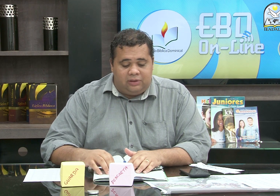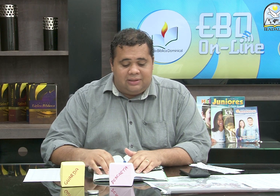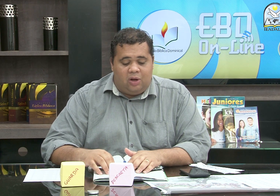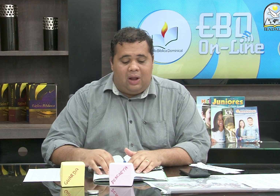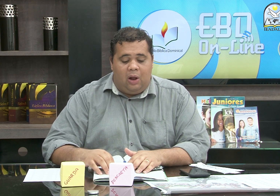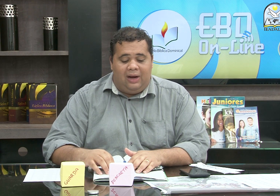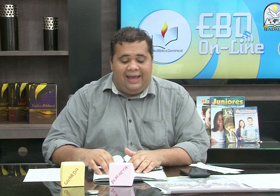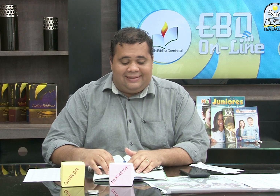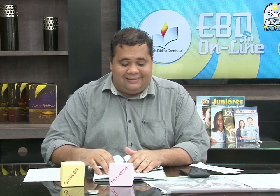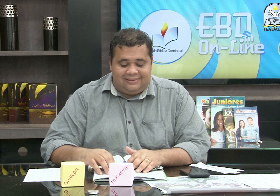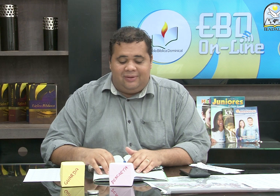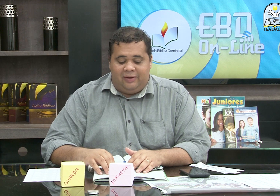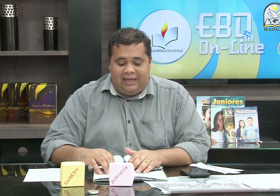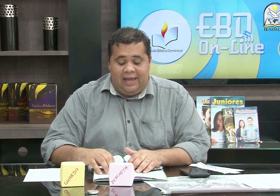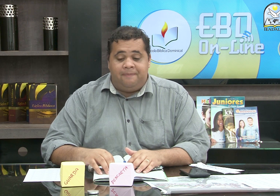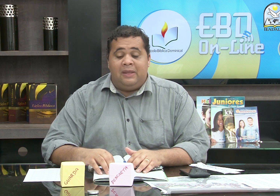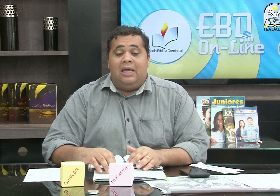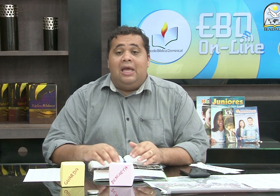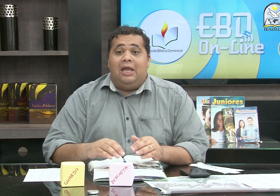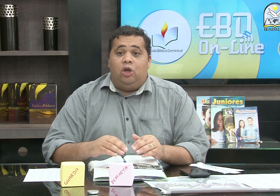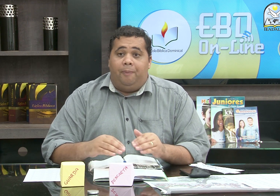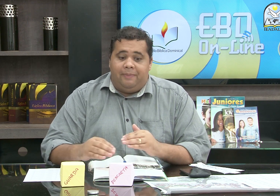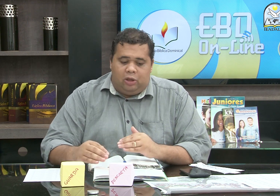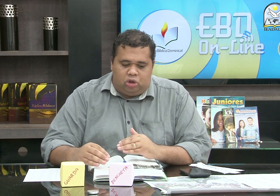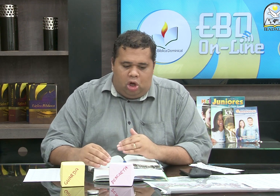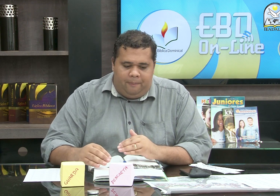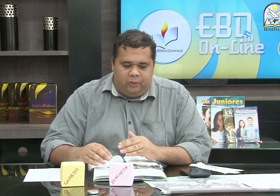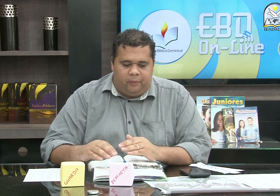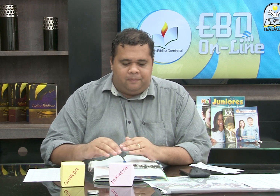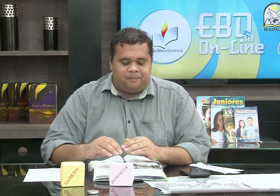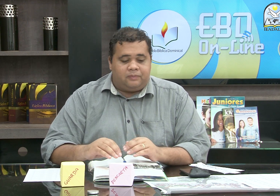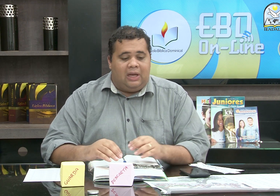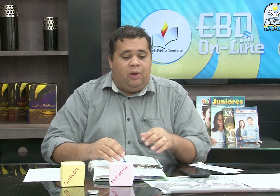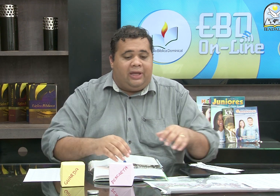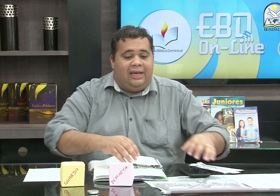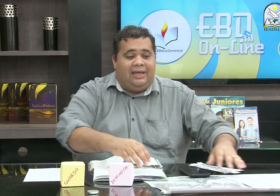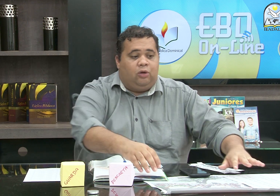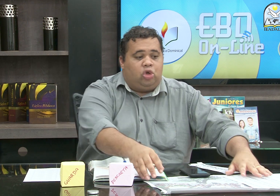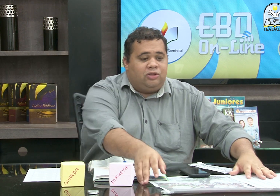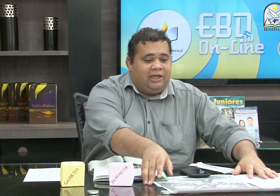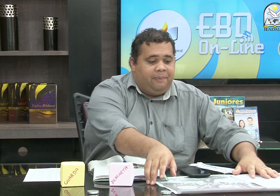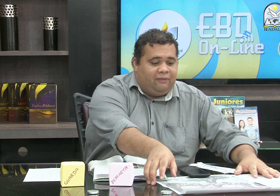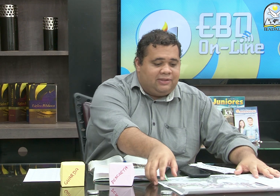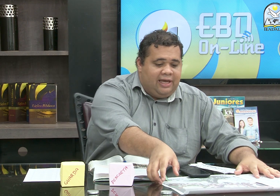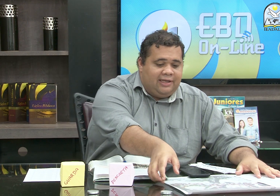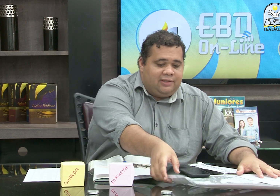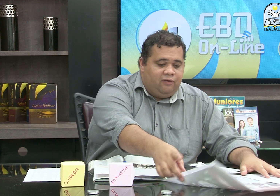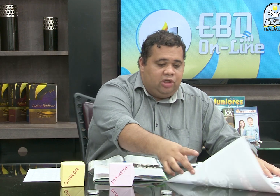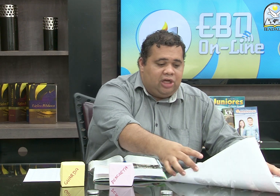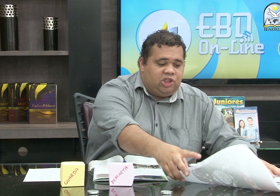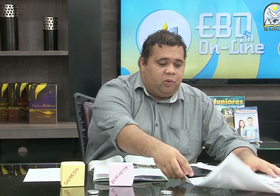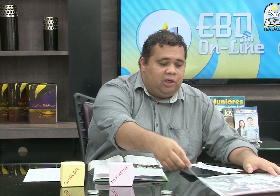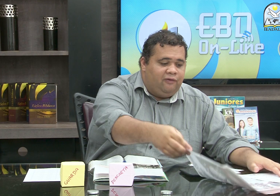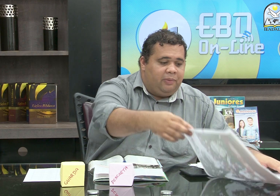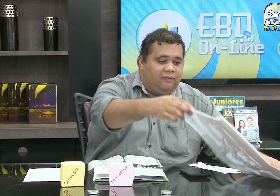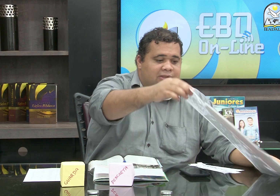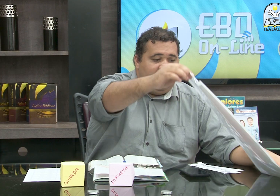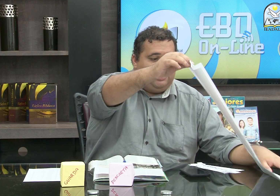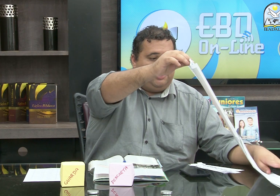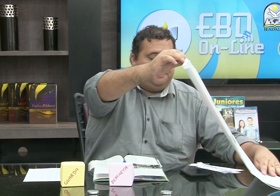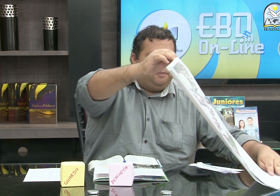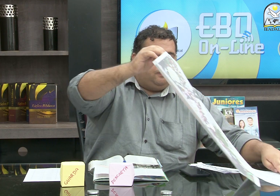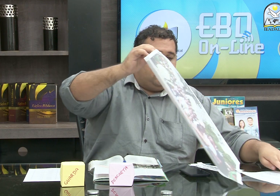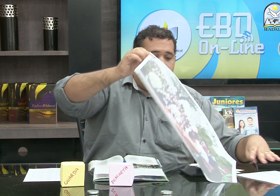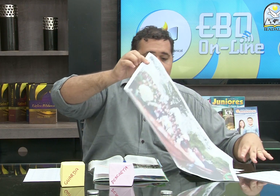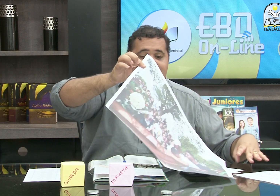Caldas aete Ok no primeiro tópico eu queria eu trouxe aqui para vocês eu vou deixar disponível para